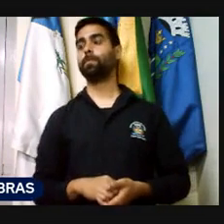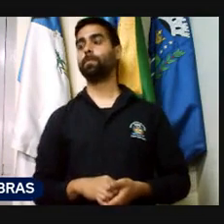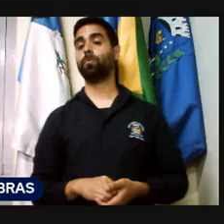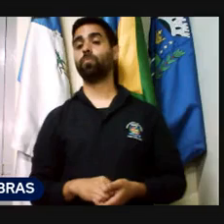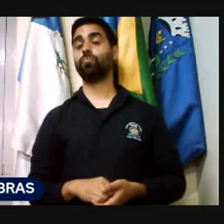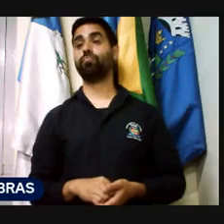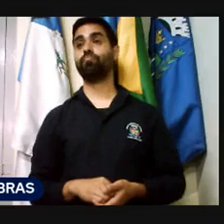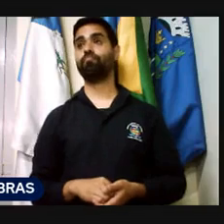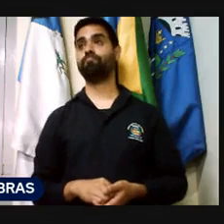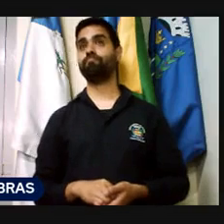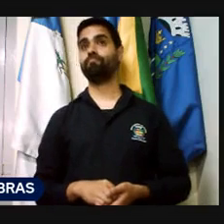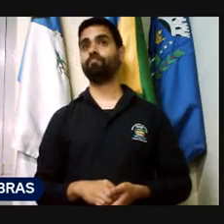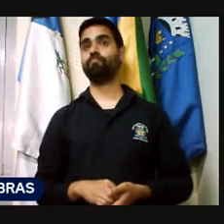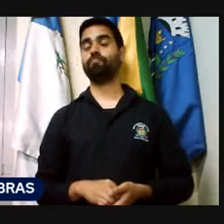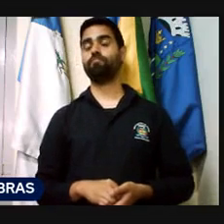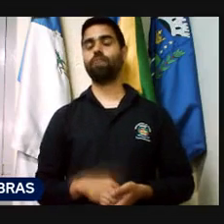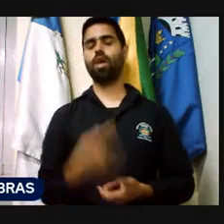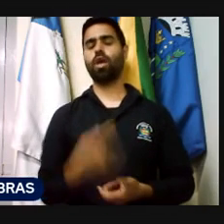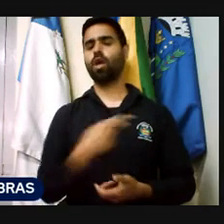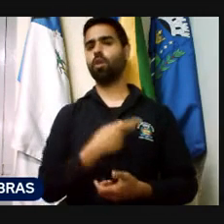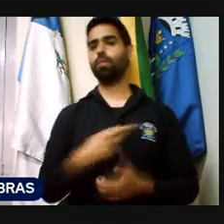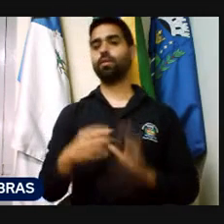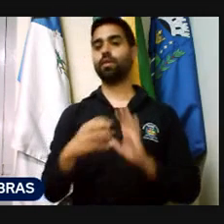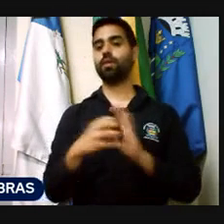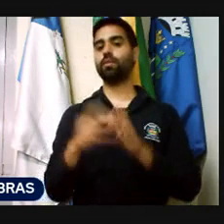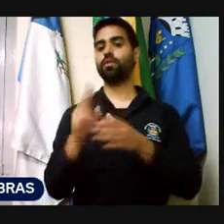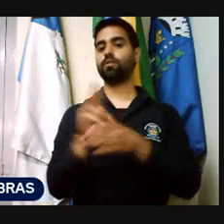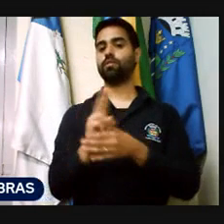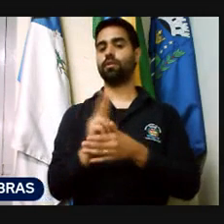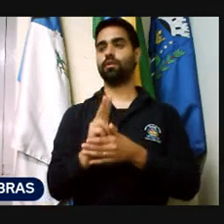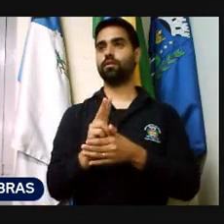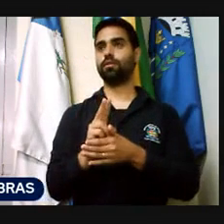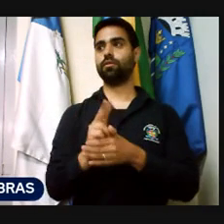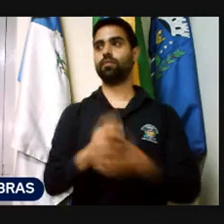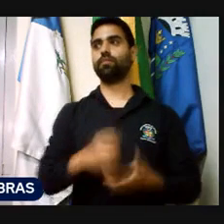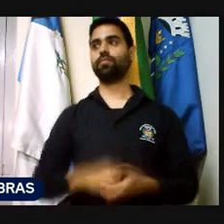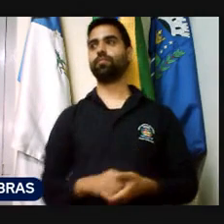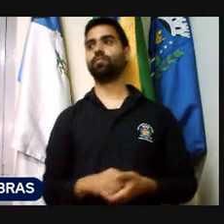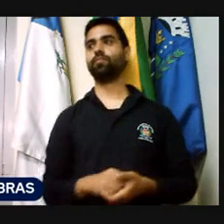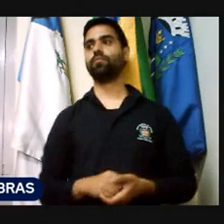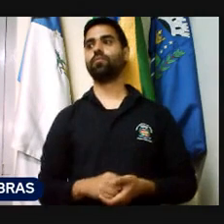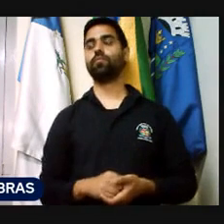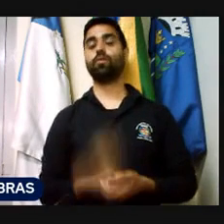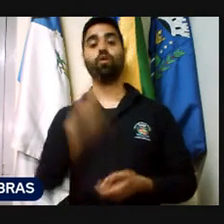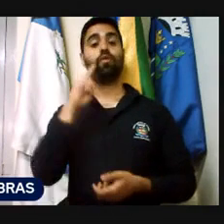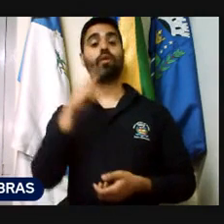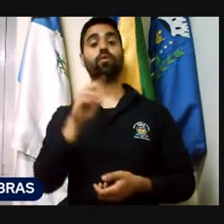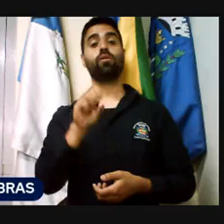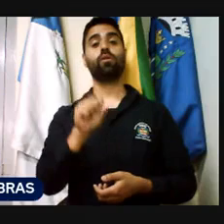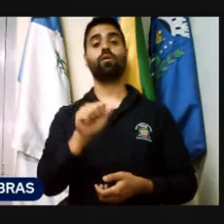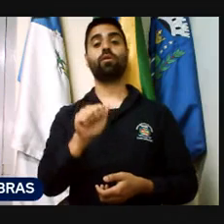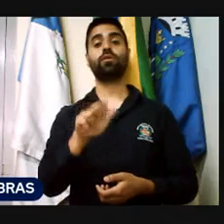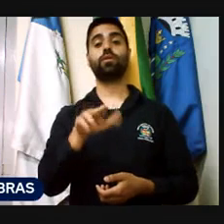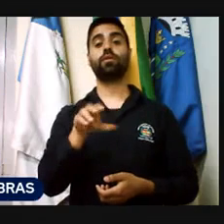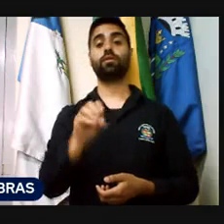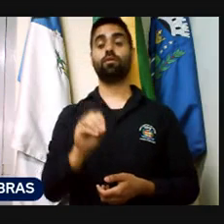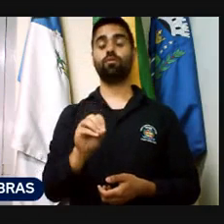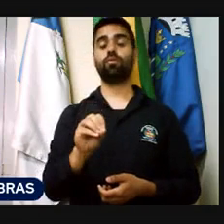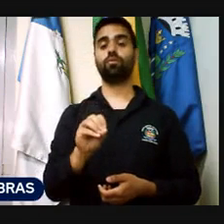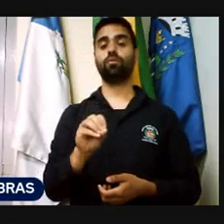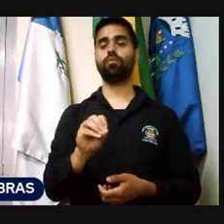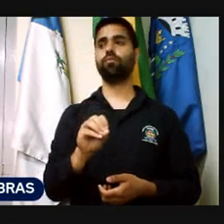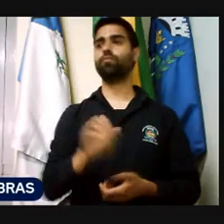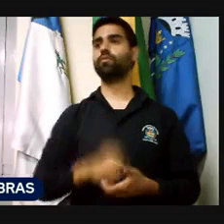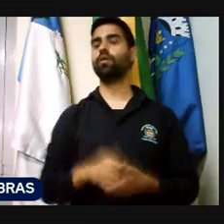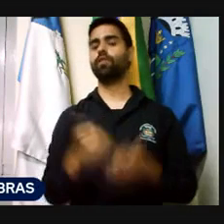Excelentíssimo presidente da Câmara Municipal de Valença, vereador José Reinaldo Alves Bastos. Senhor presidente, o vereador Saulo de Tarso Pereira Corrêa da Silva vem, através de